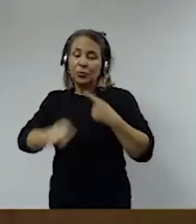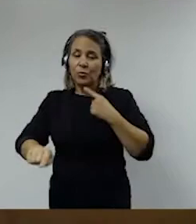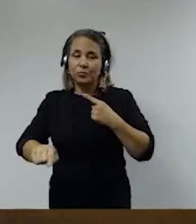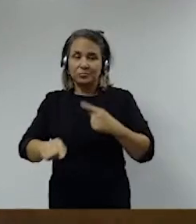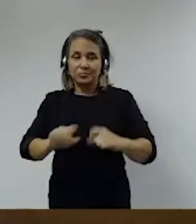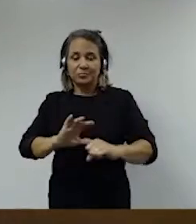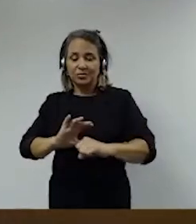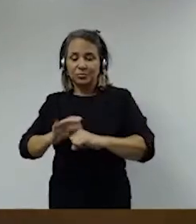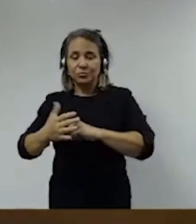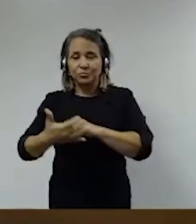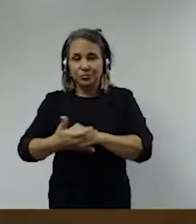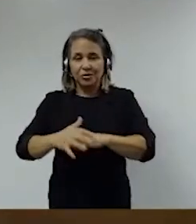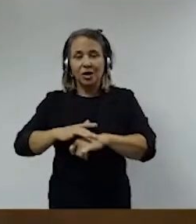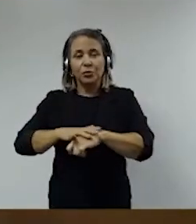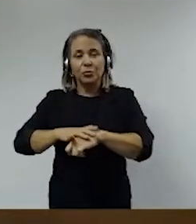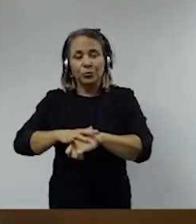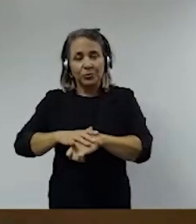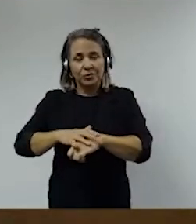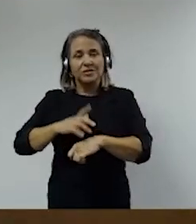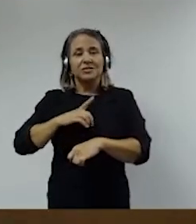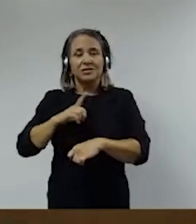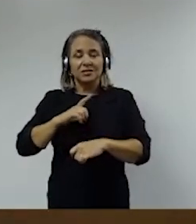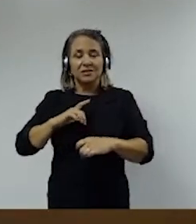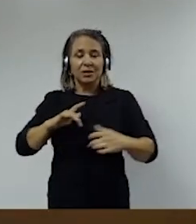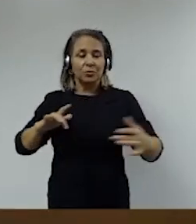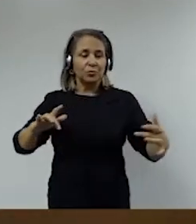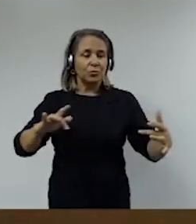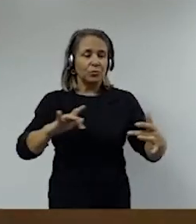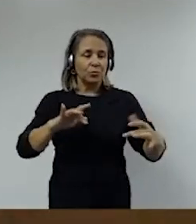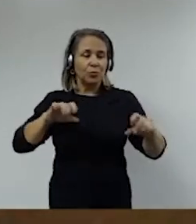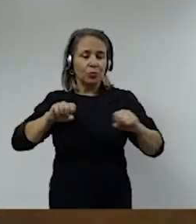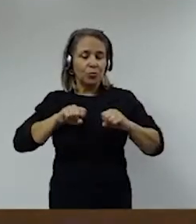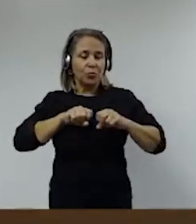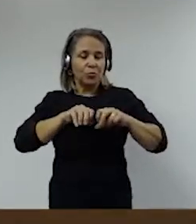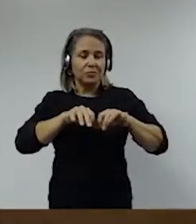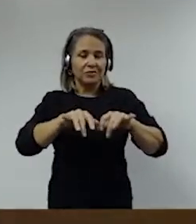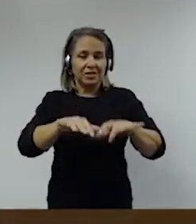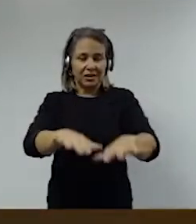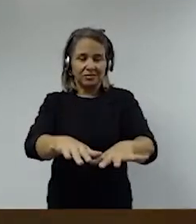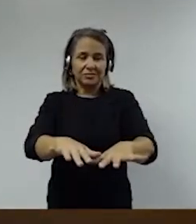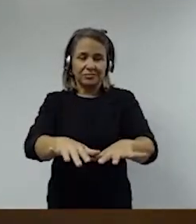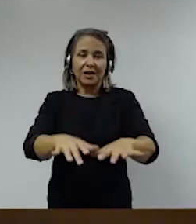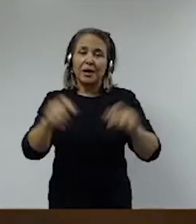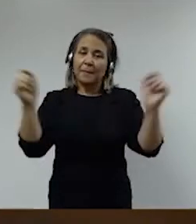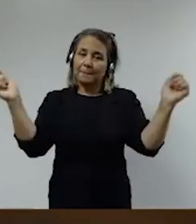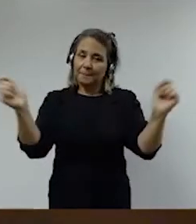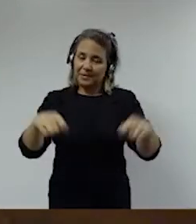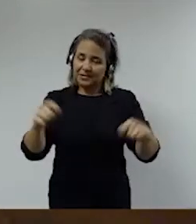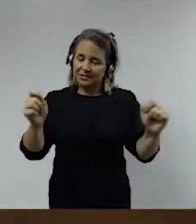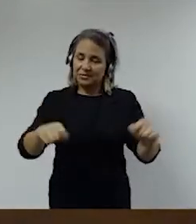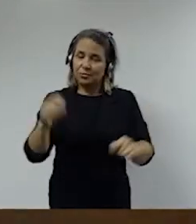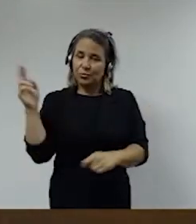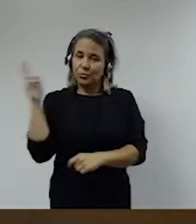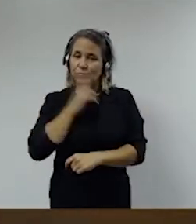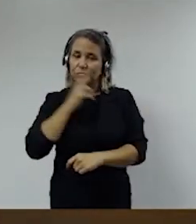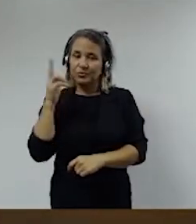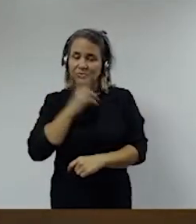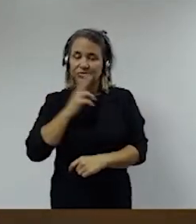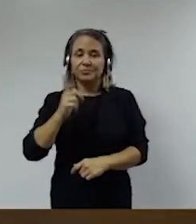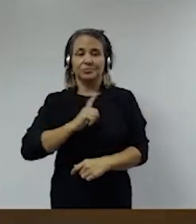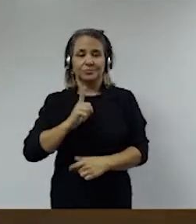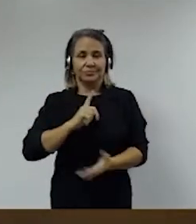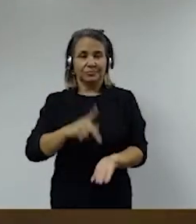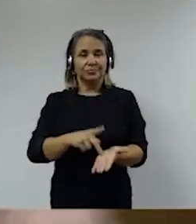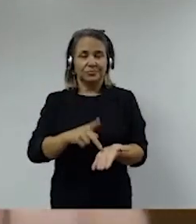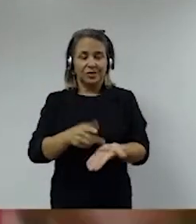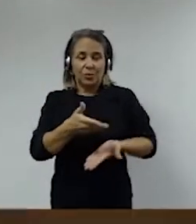doença em que há esse contágio muito grande. Então, se viu a necessidade urgente de ter